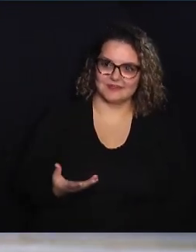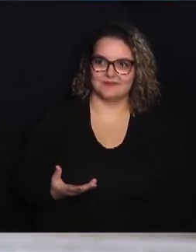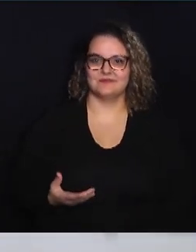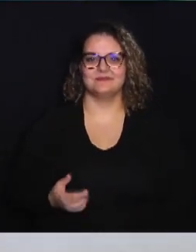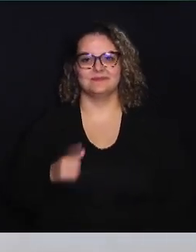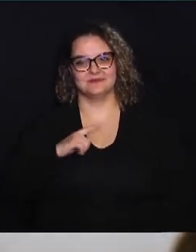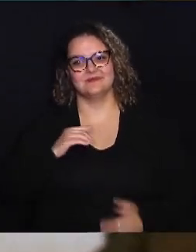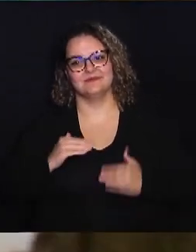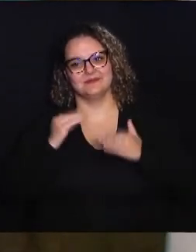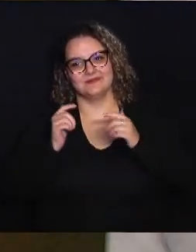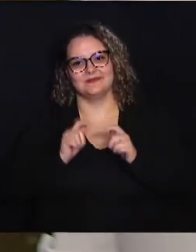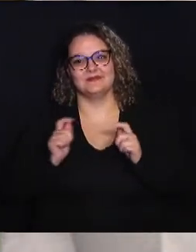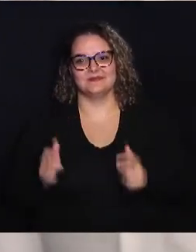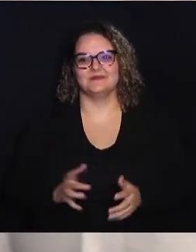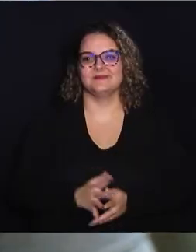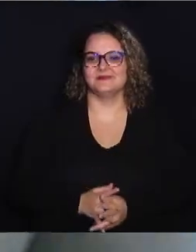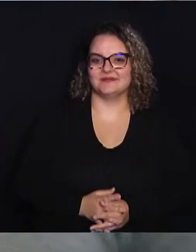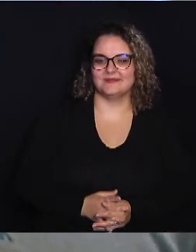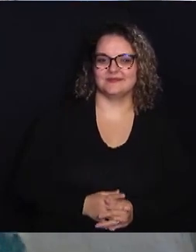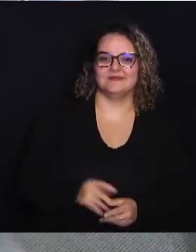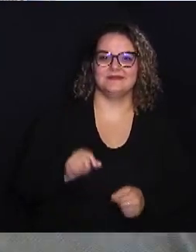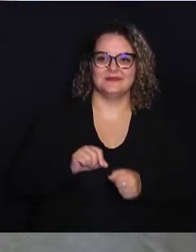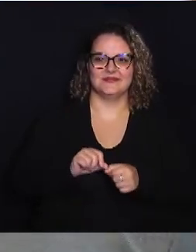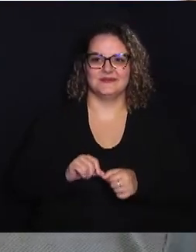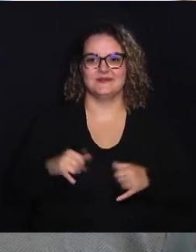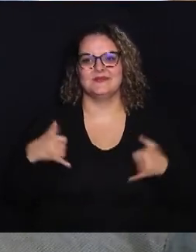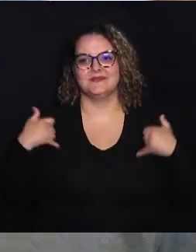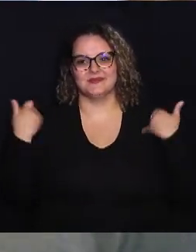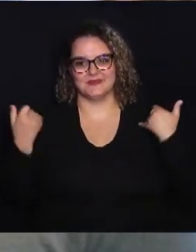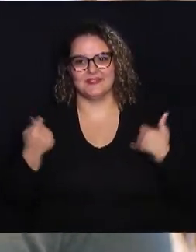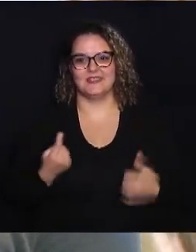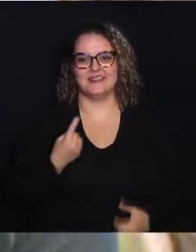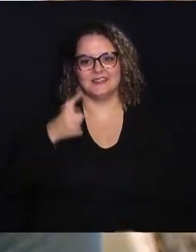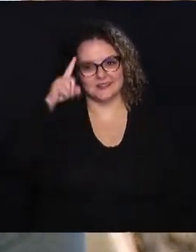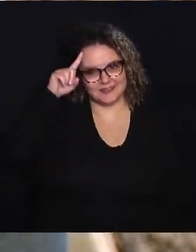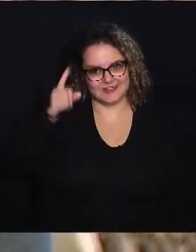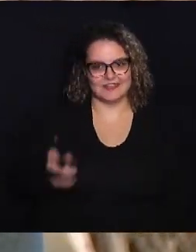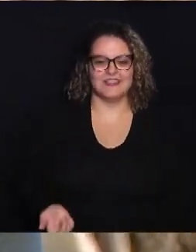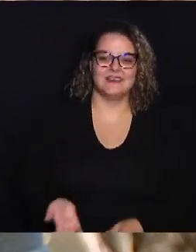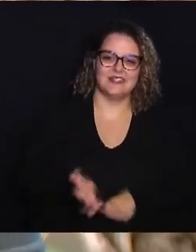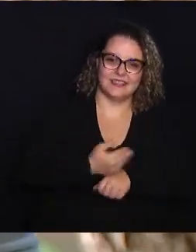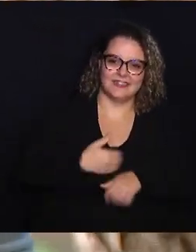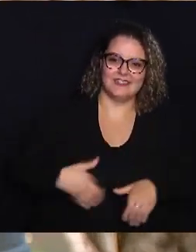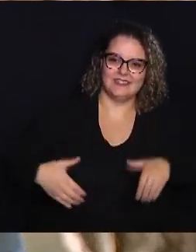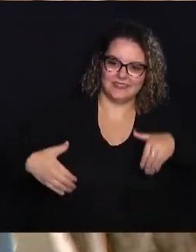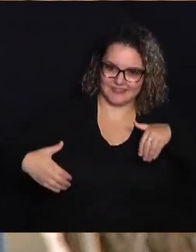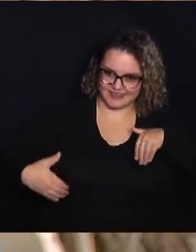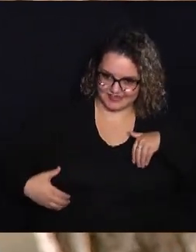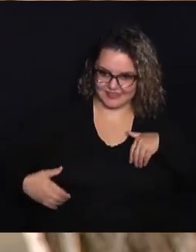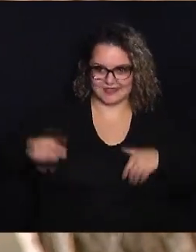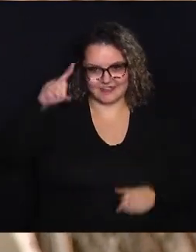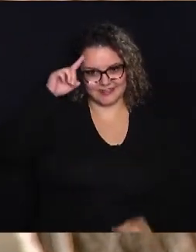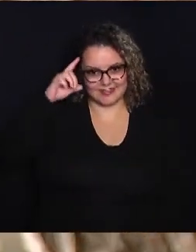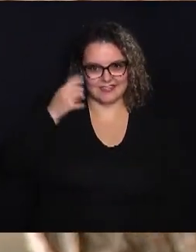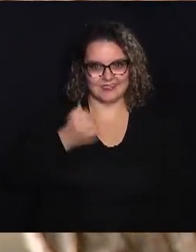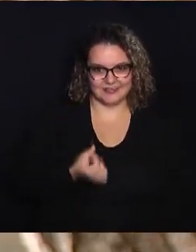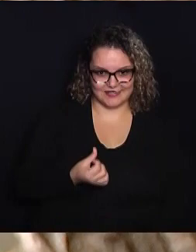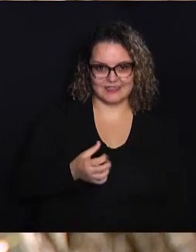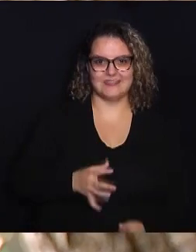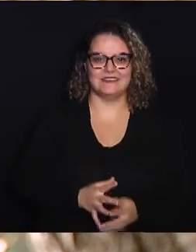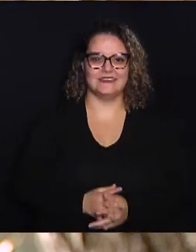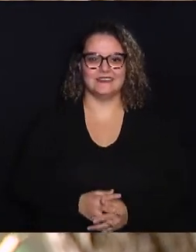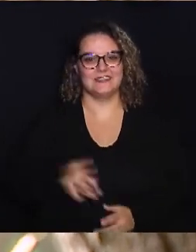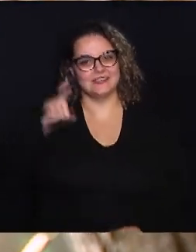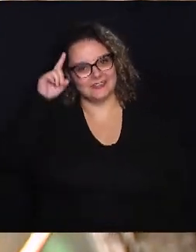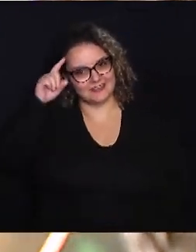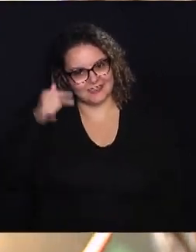A gente sempre tem como crescer ali. Eu fiz aniversário um dia antes de tomar posse e entrar em exercício. No dia 6